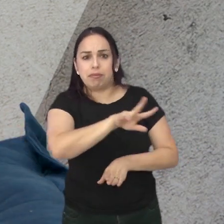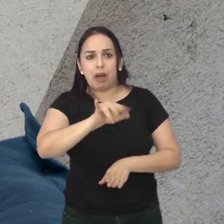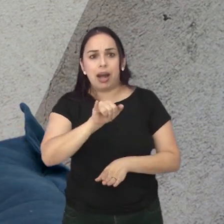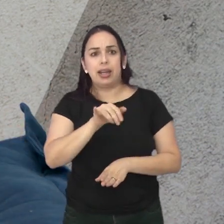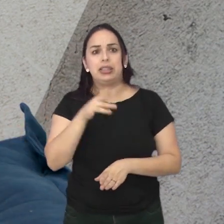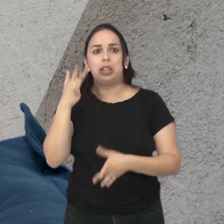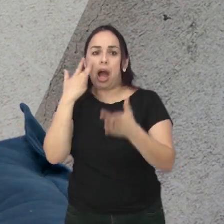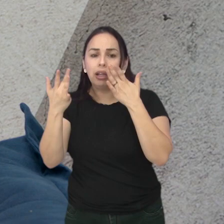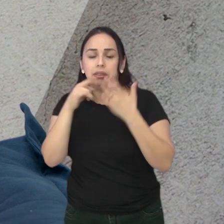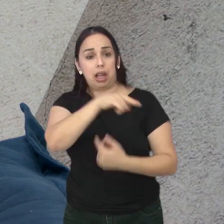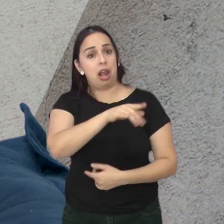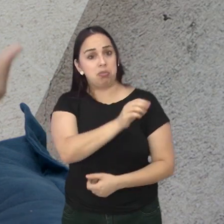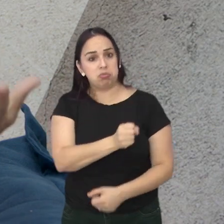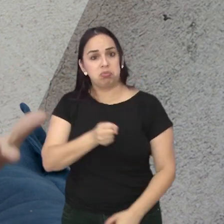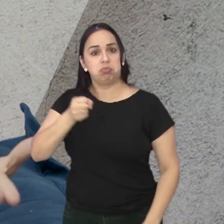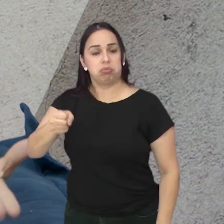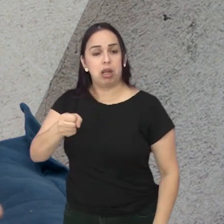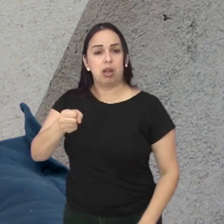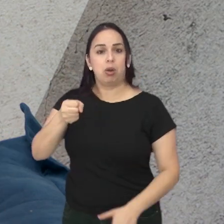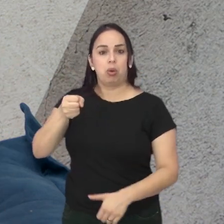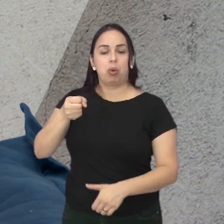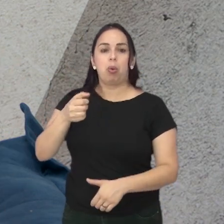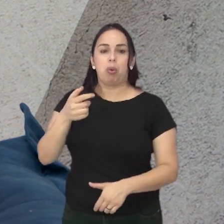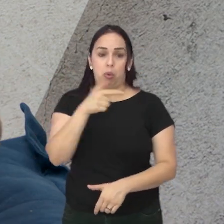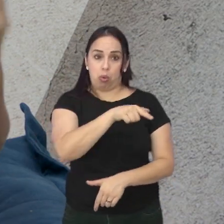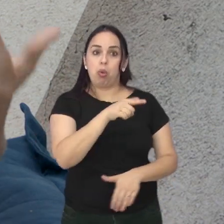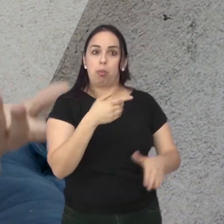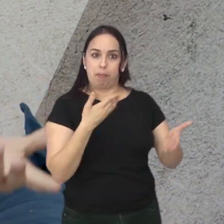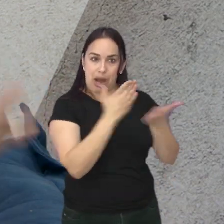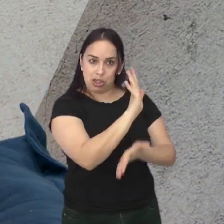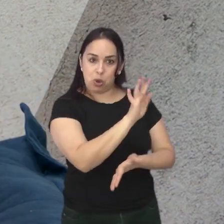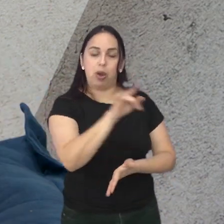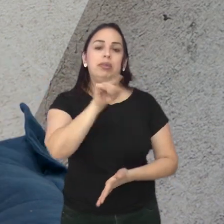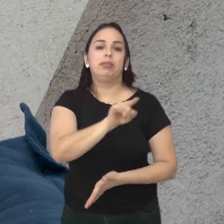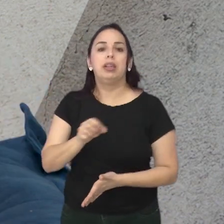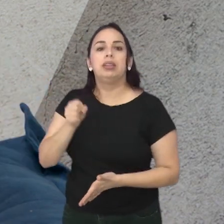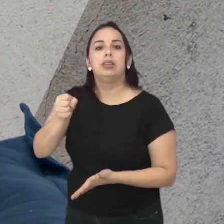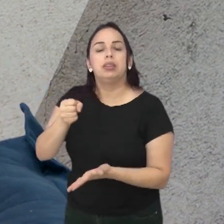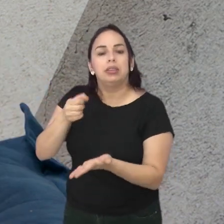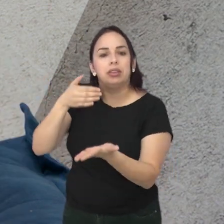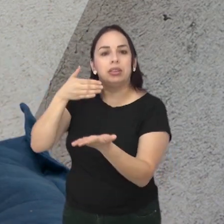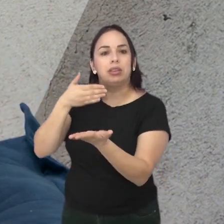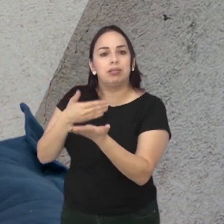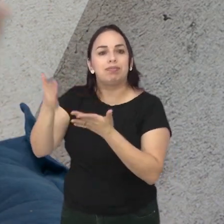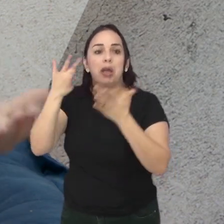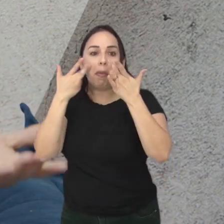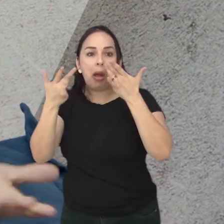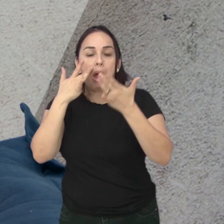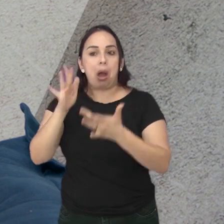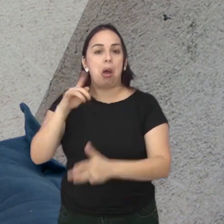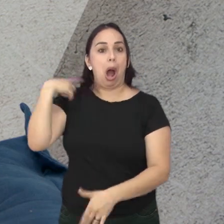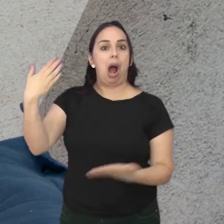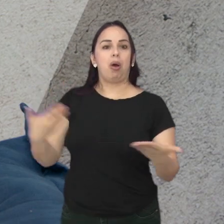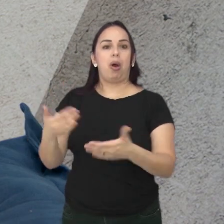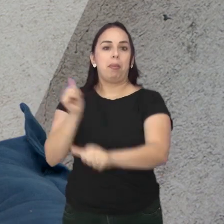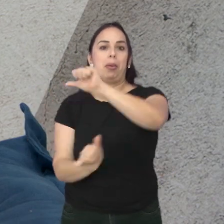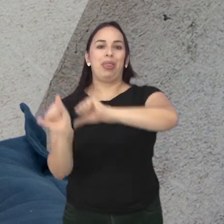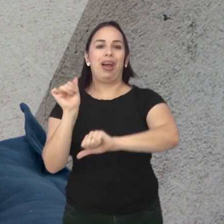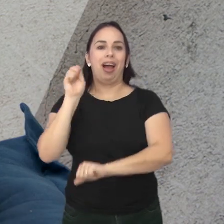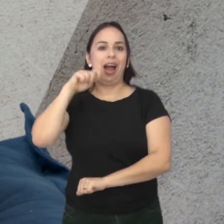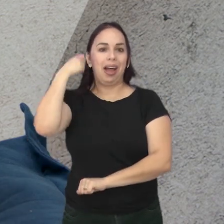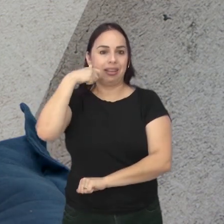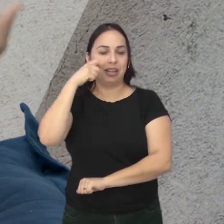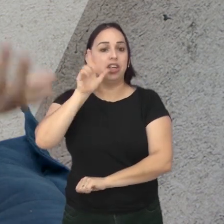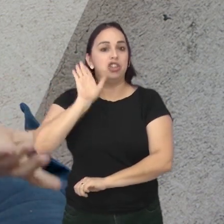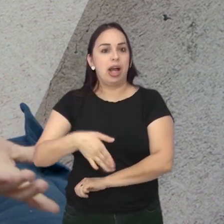teatro? E ela começou a fazer teatro, conquistou o mestrado, e se aposentou e hoje ela é atriz.